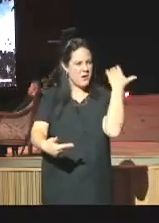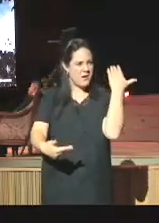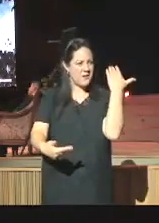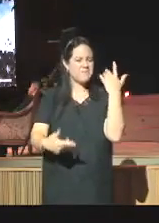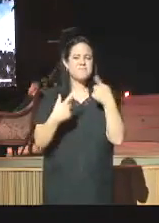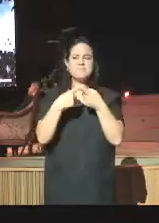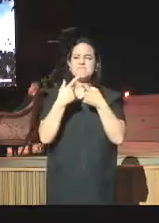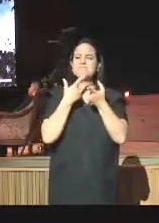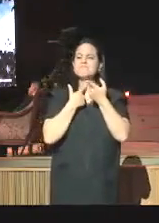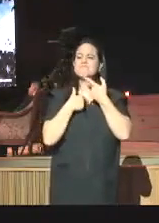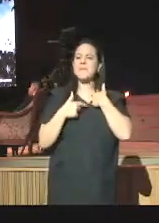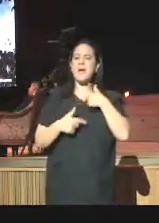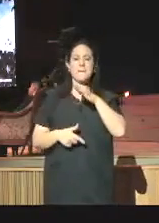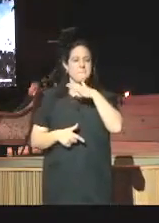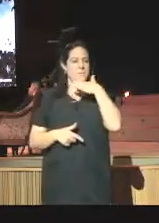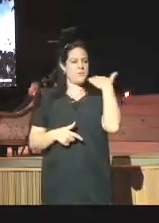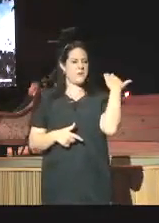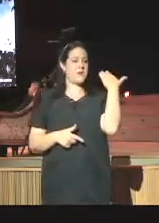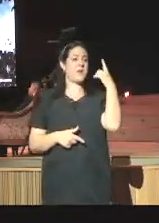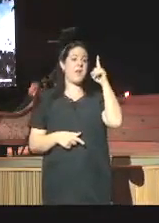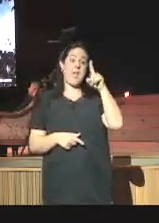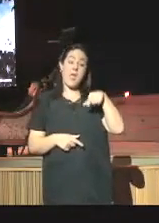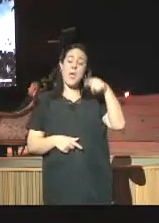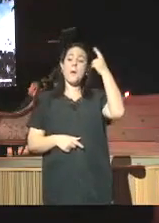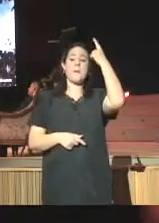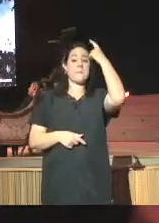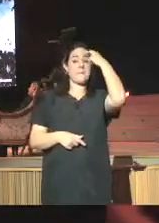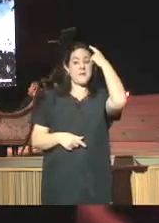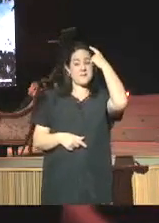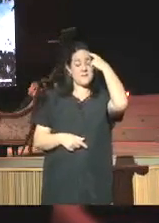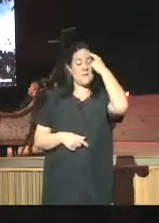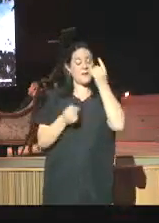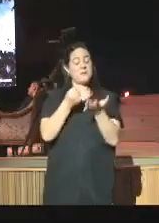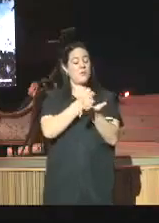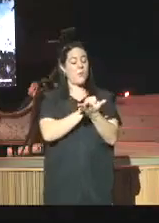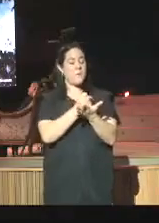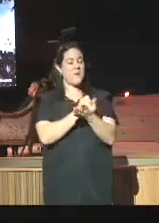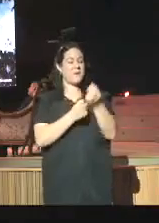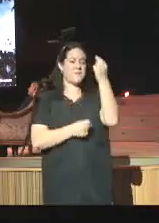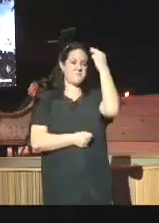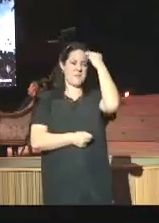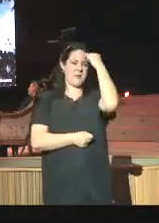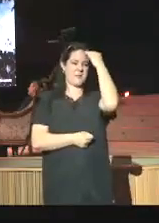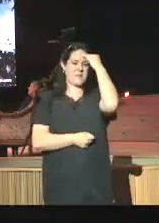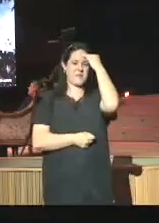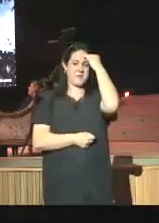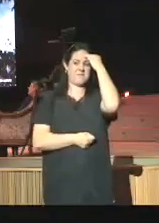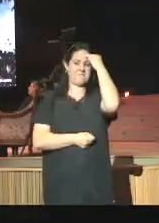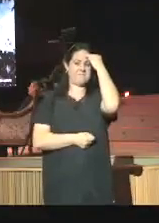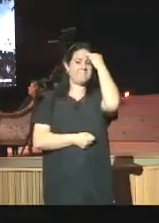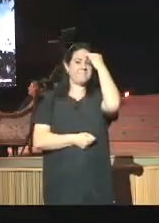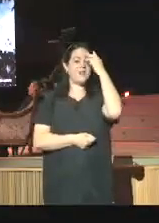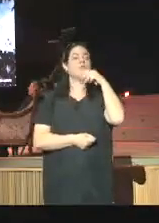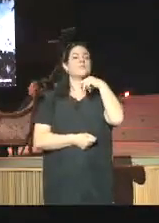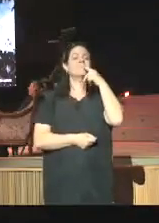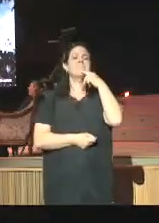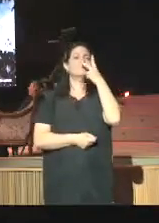morrer queridos é um pensamento que domina a mente da gente a gente não vê outra